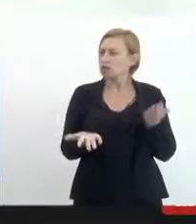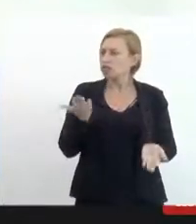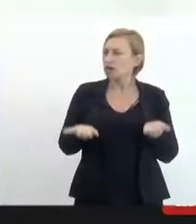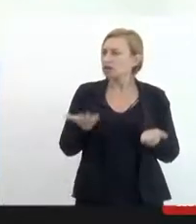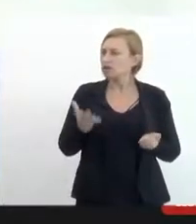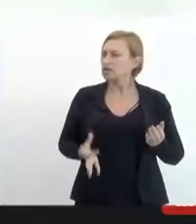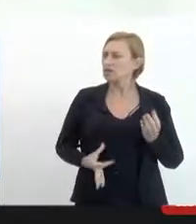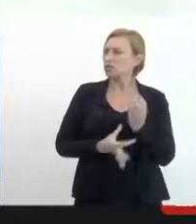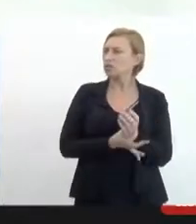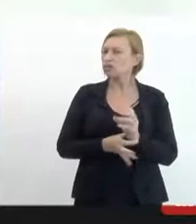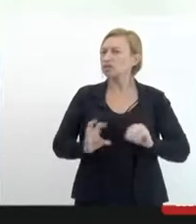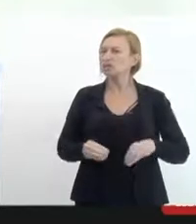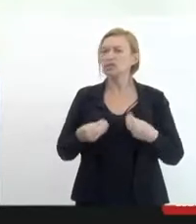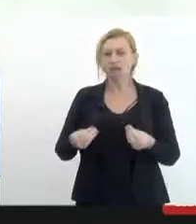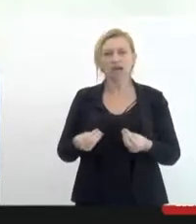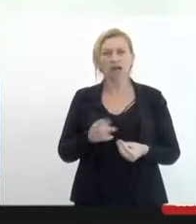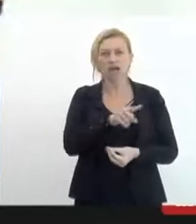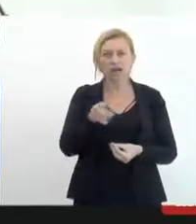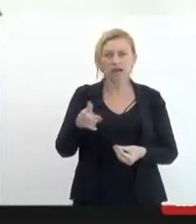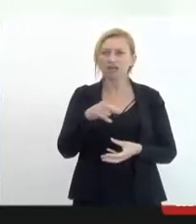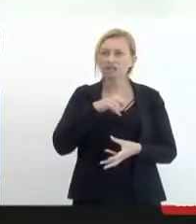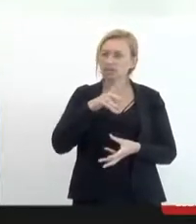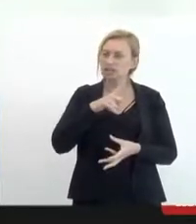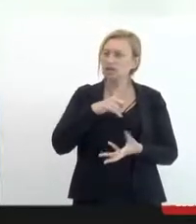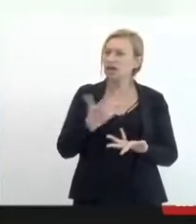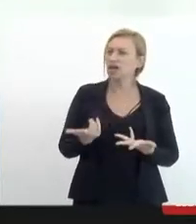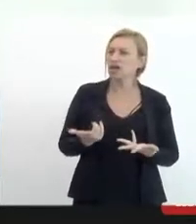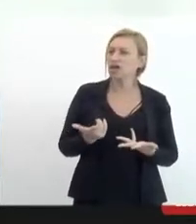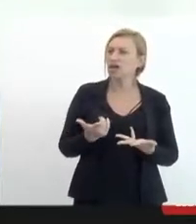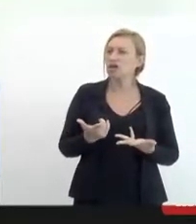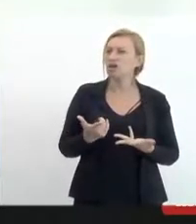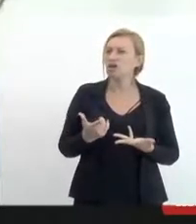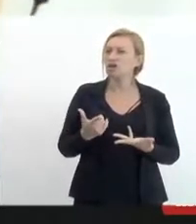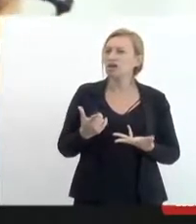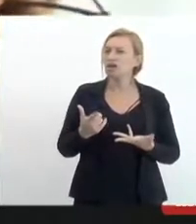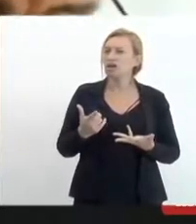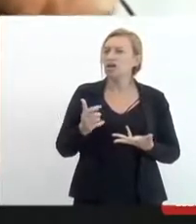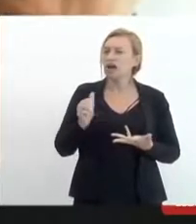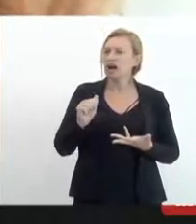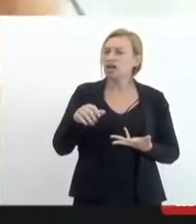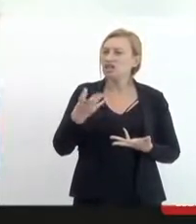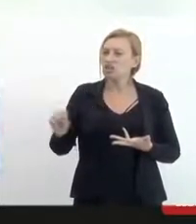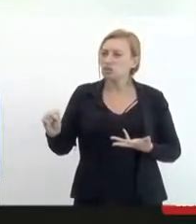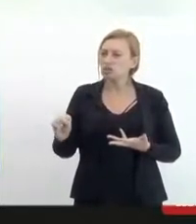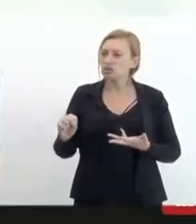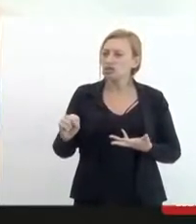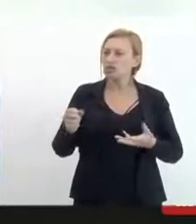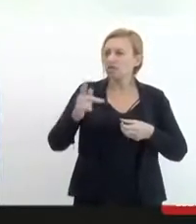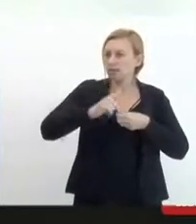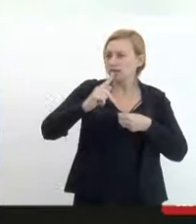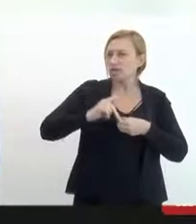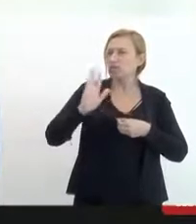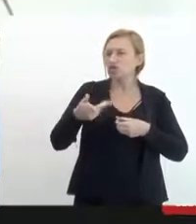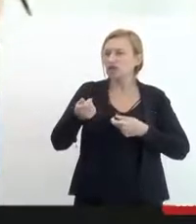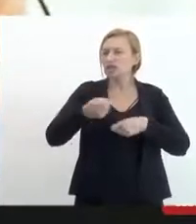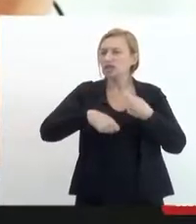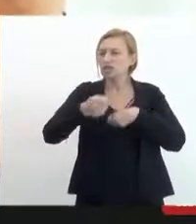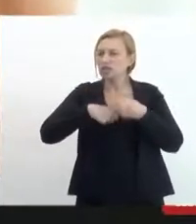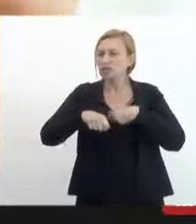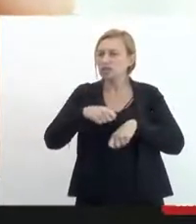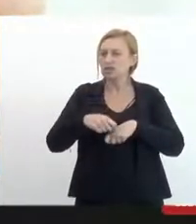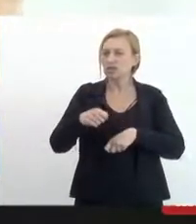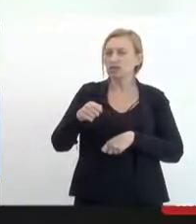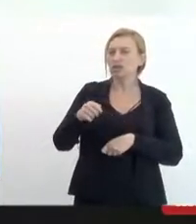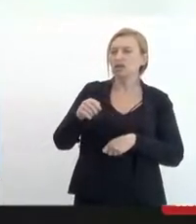né, àqueles que têm e possuem ações da Petrobras, já que ela as negocia na Bolsa de Nova